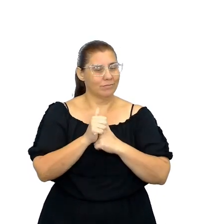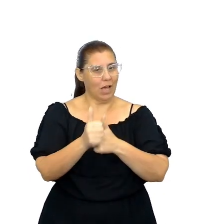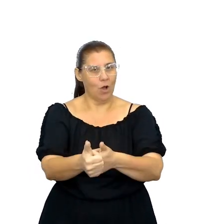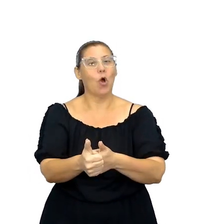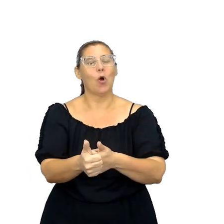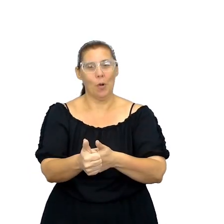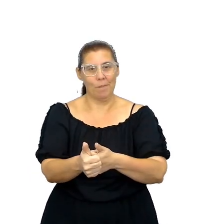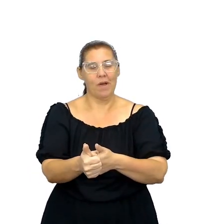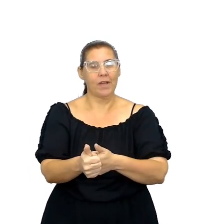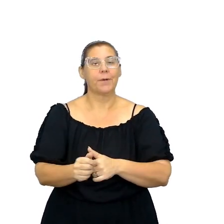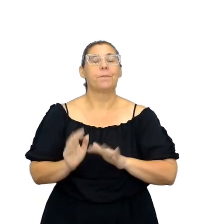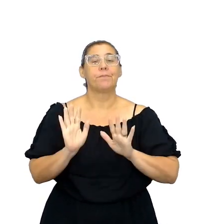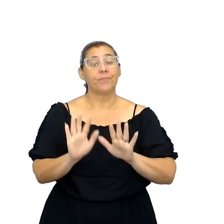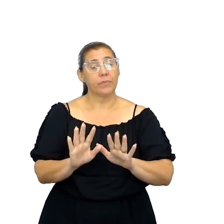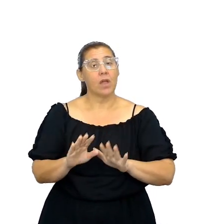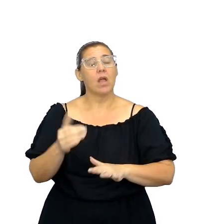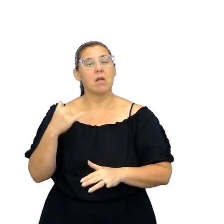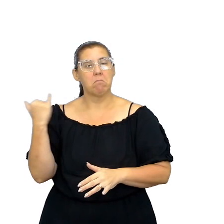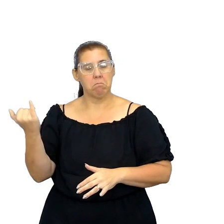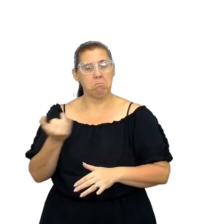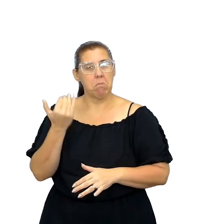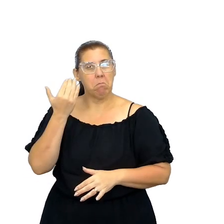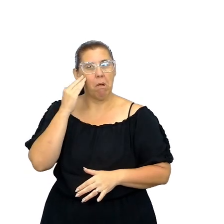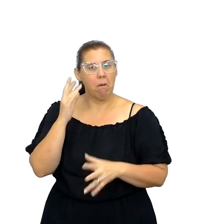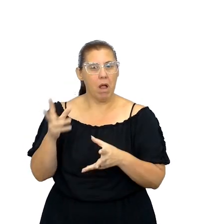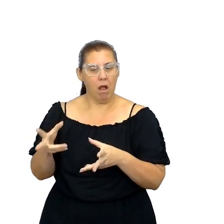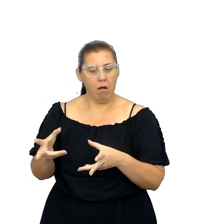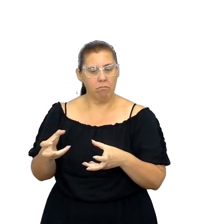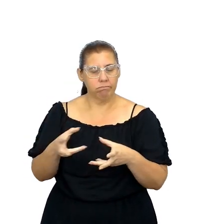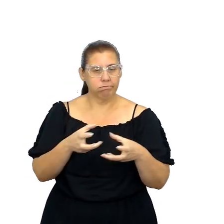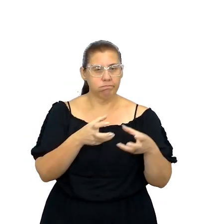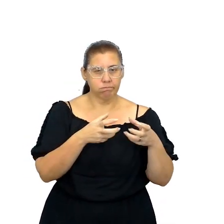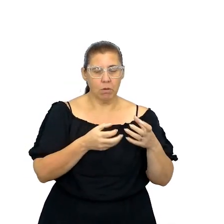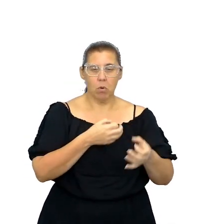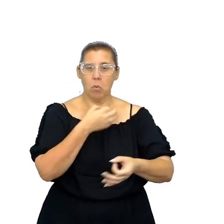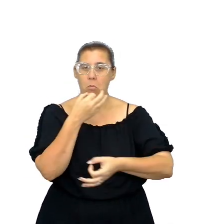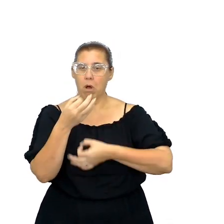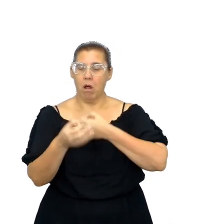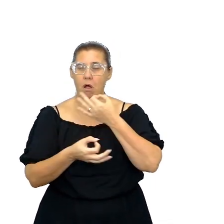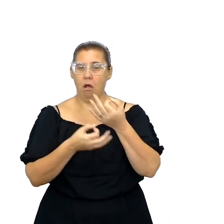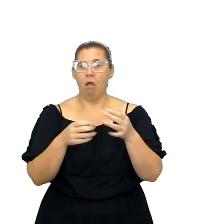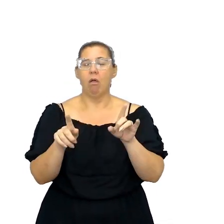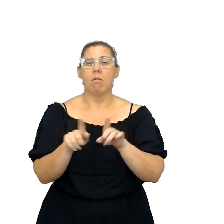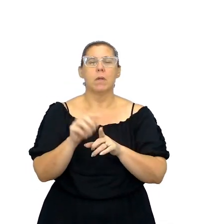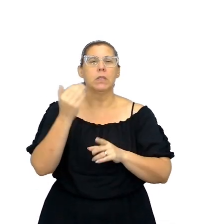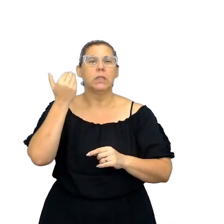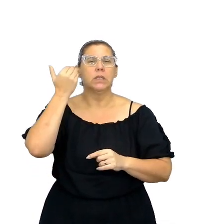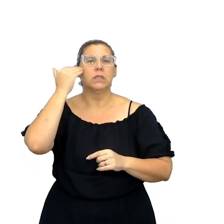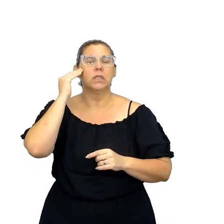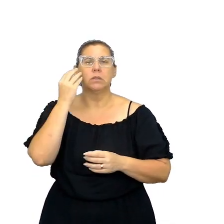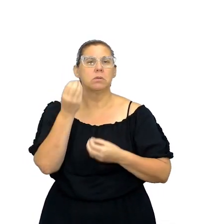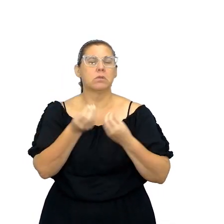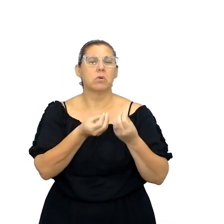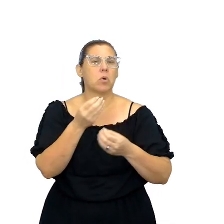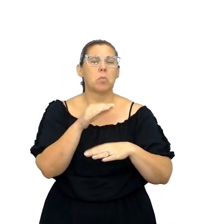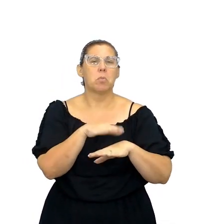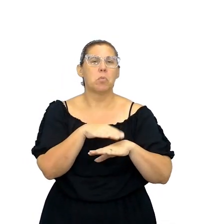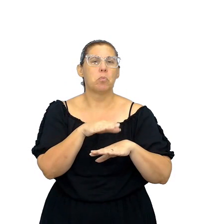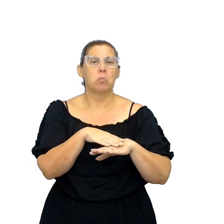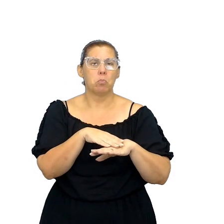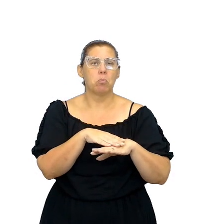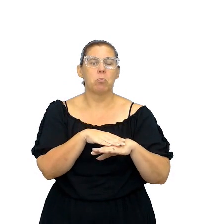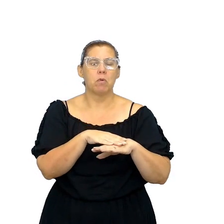Então, é preciso reconhecer e identificar os movimentos argumentativos e também entender, né, como que se faz